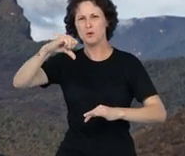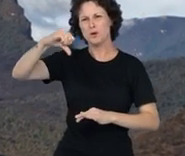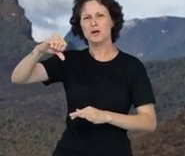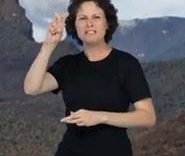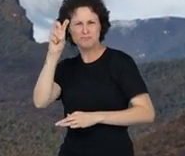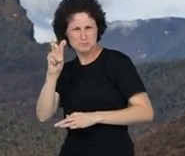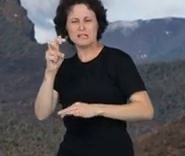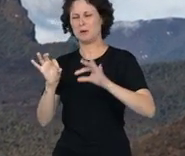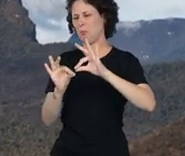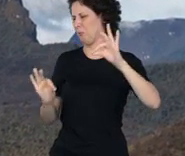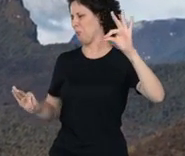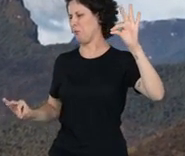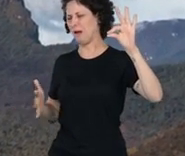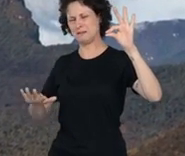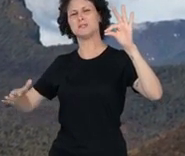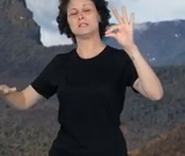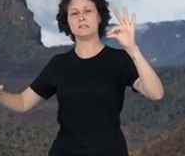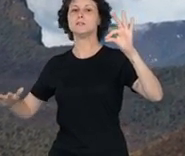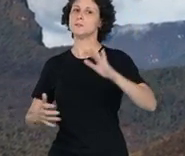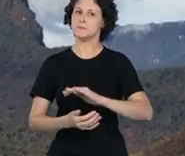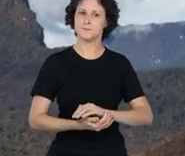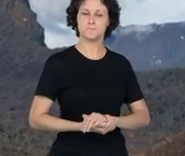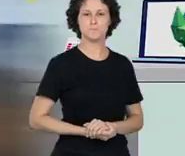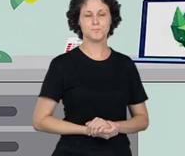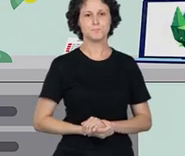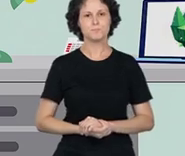do mar. Uau! São quase 3